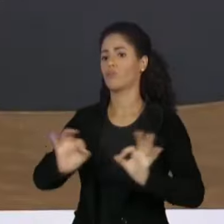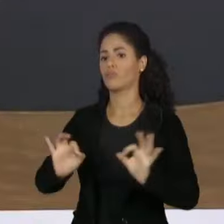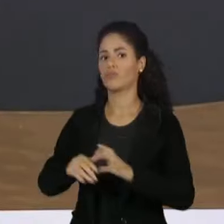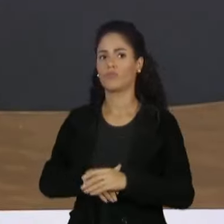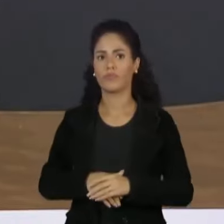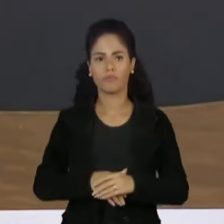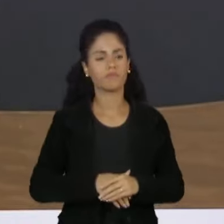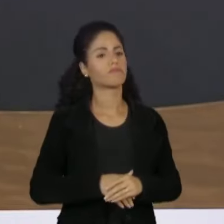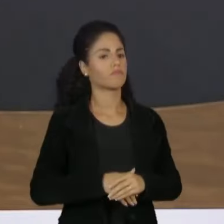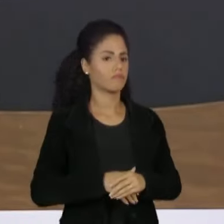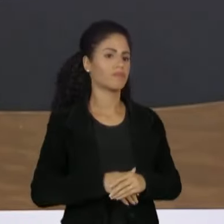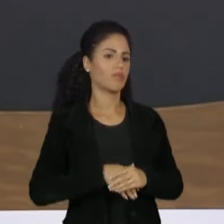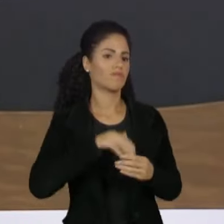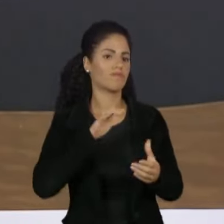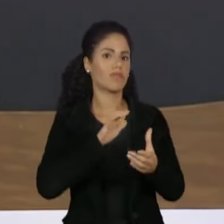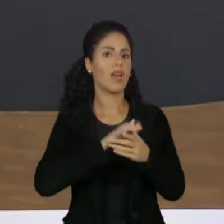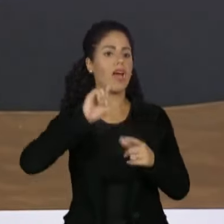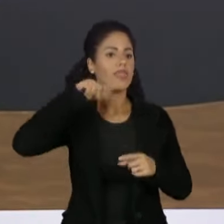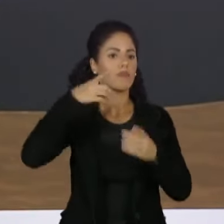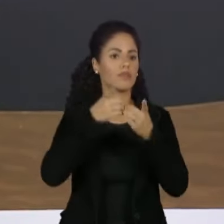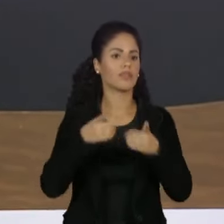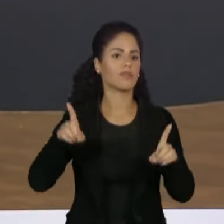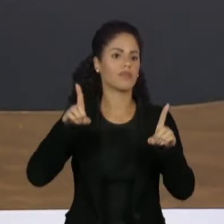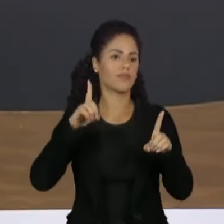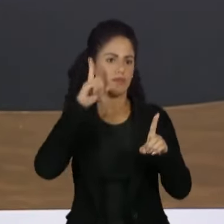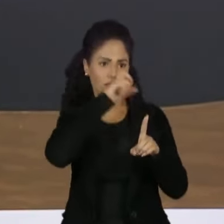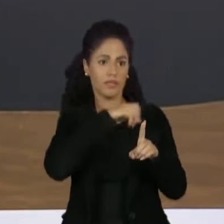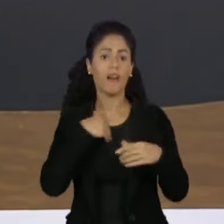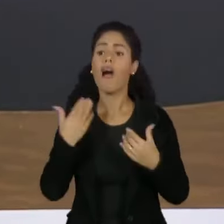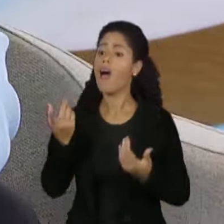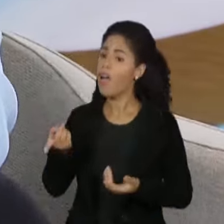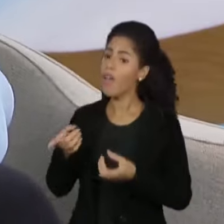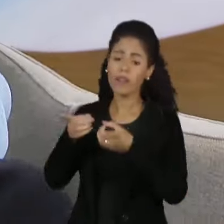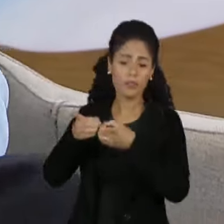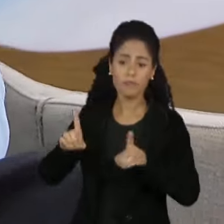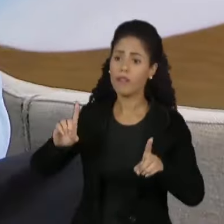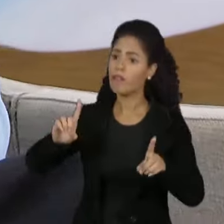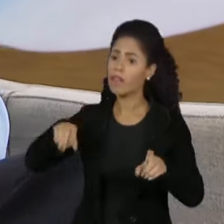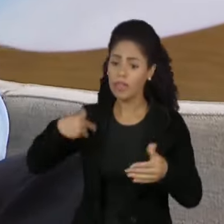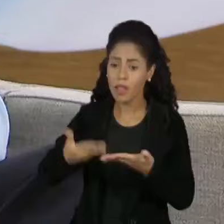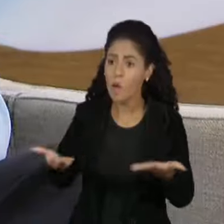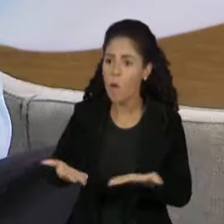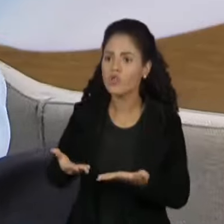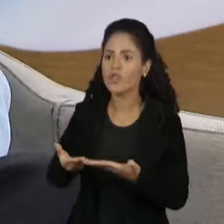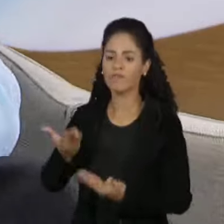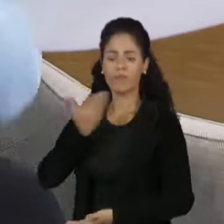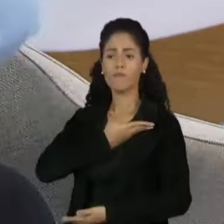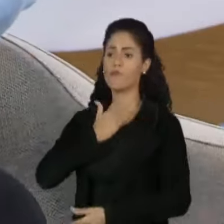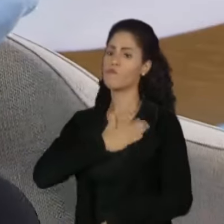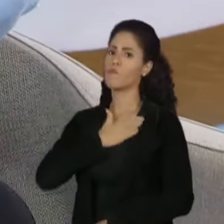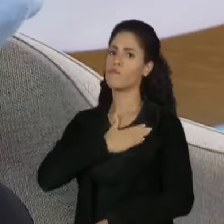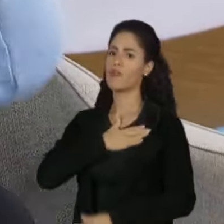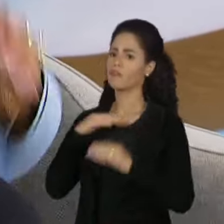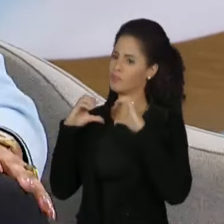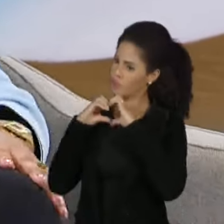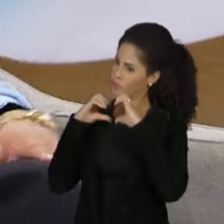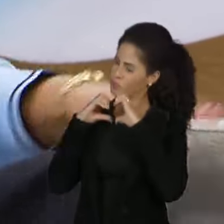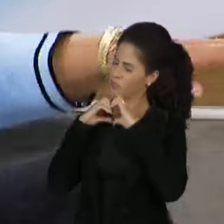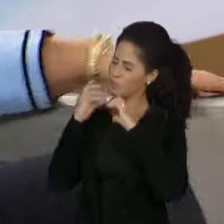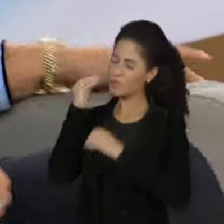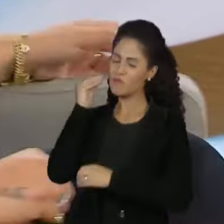mais raro ainda, né? Depois da separação é mais raro ainda. E ele é meu parceiraço até hoje, assim, meu grande amigo. Te amo, ele tá assistindo a